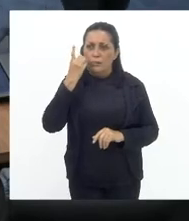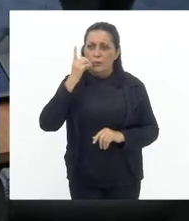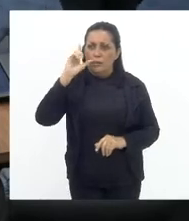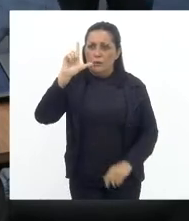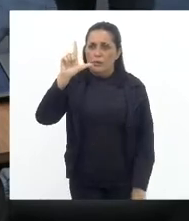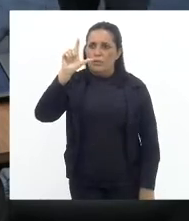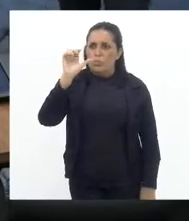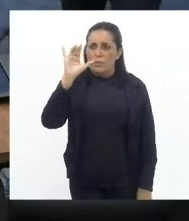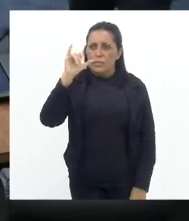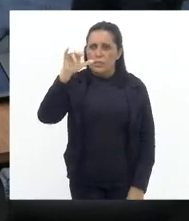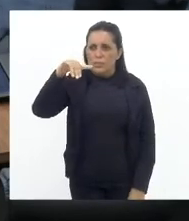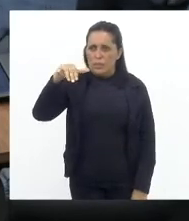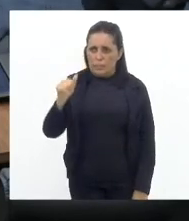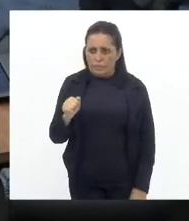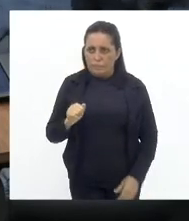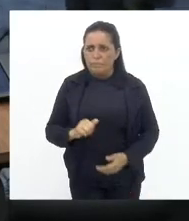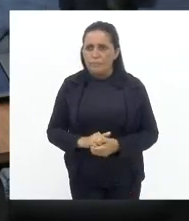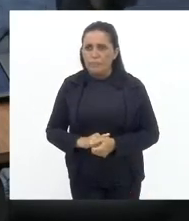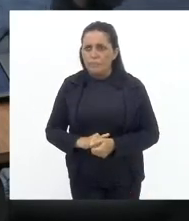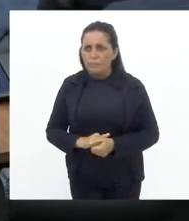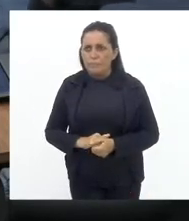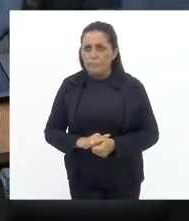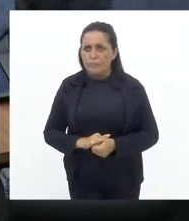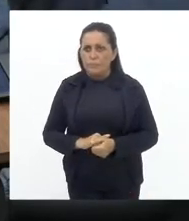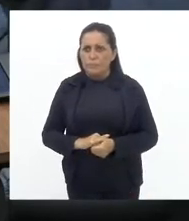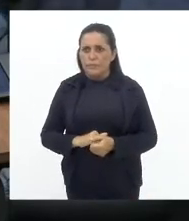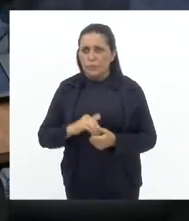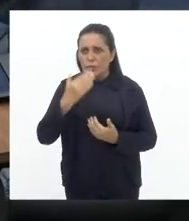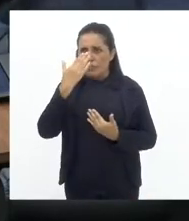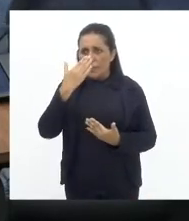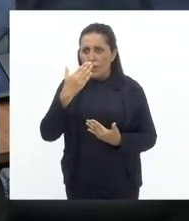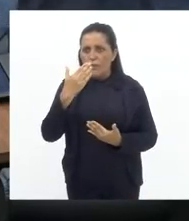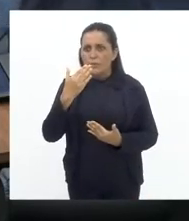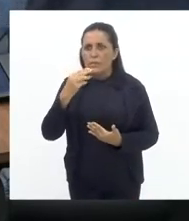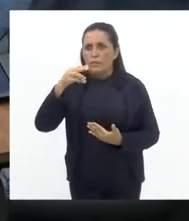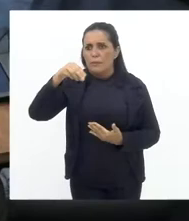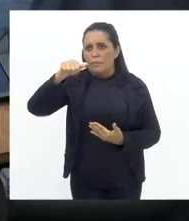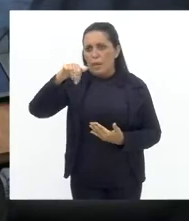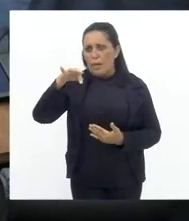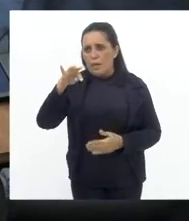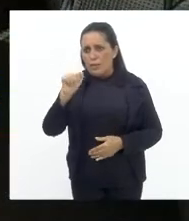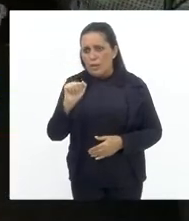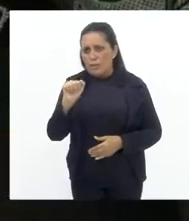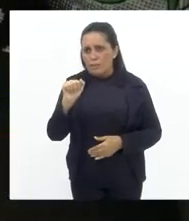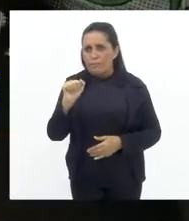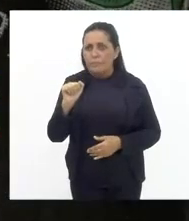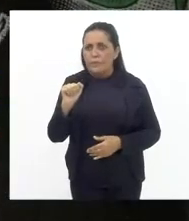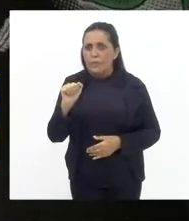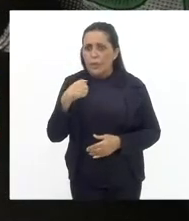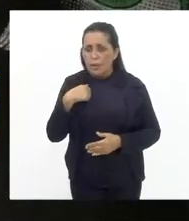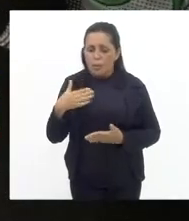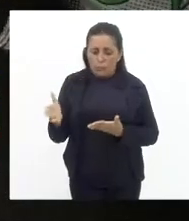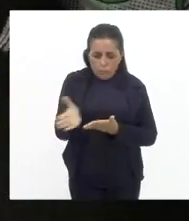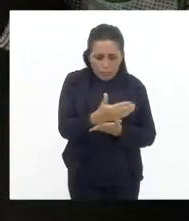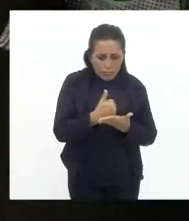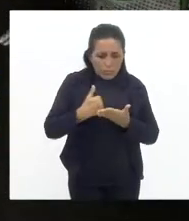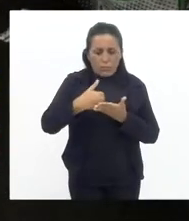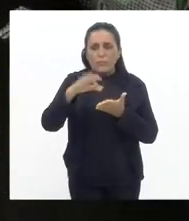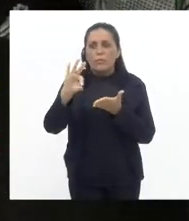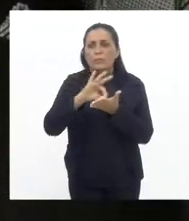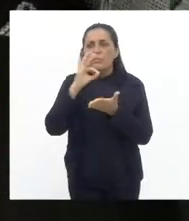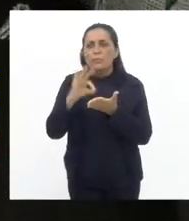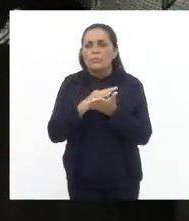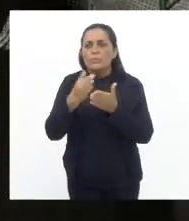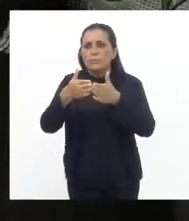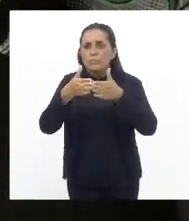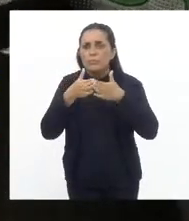pode Obrigado Obrigada Marta Rocha eu tô e a coleta das assinaturas